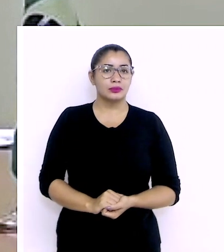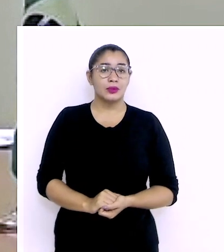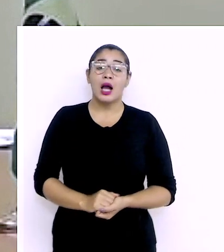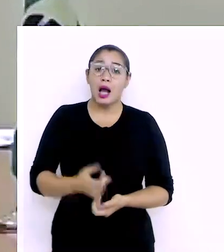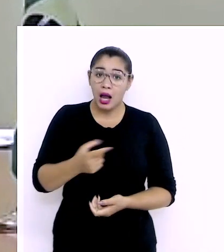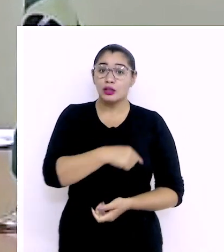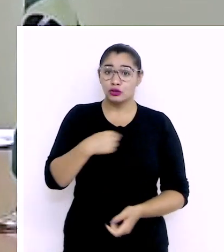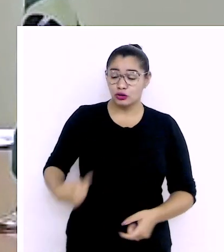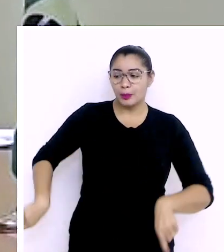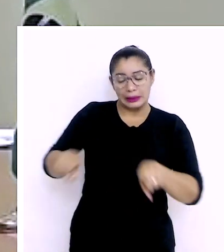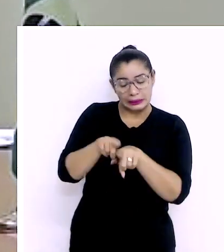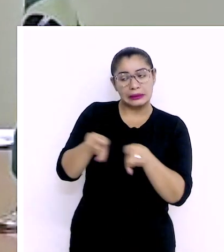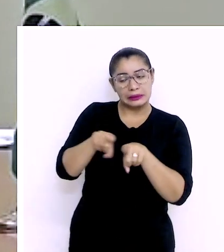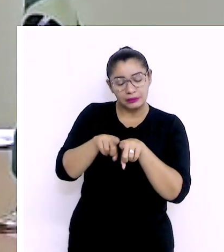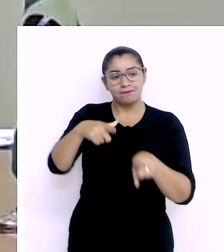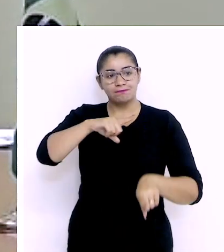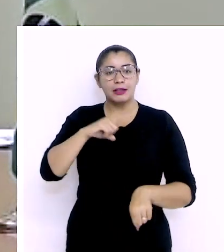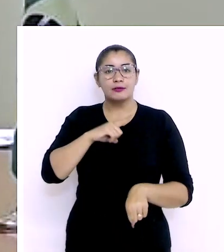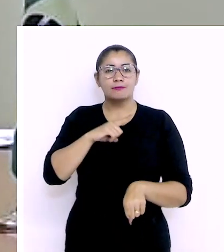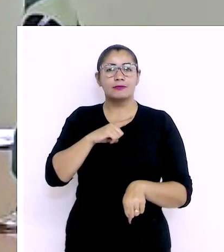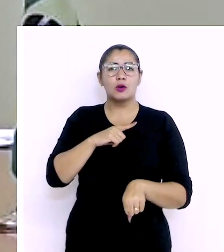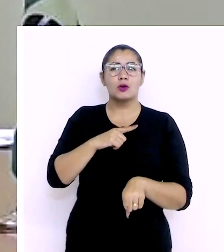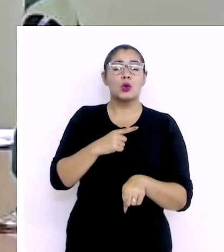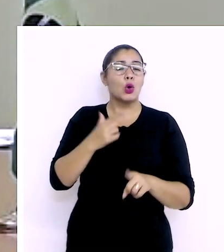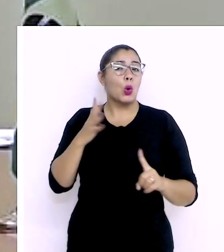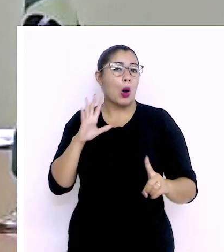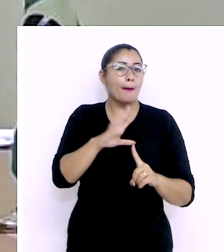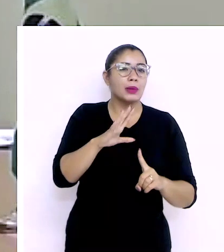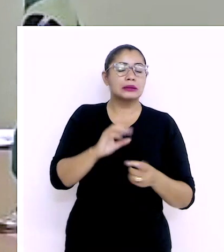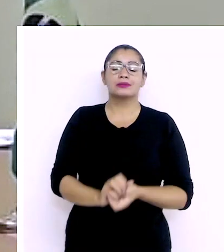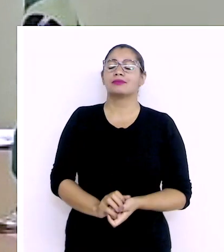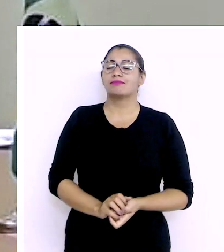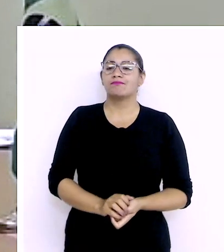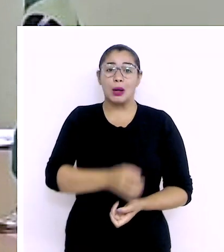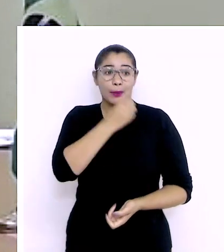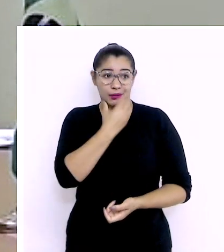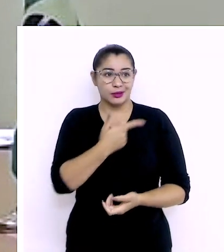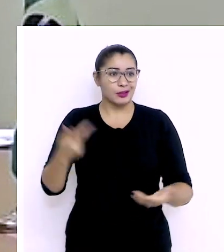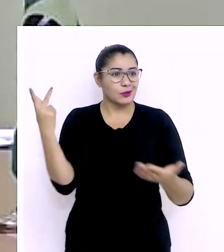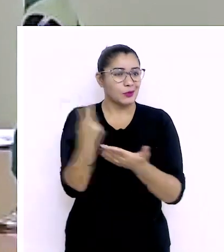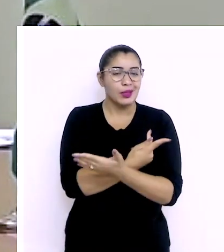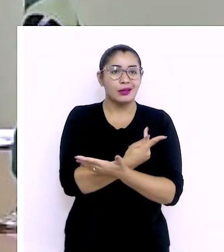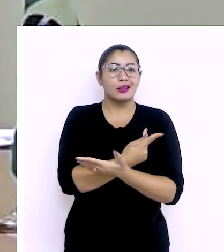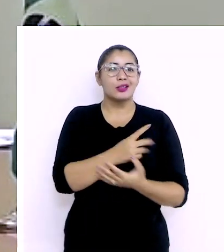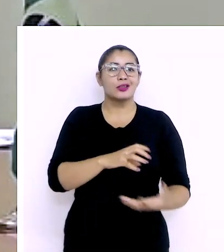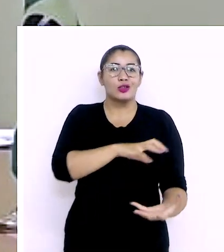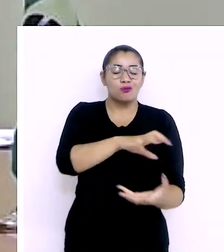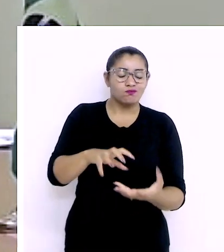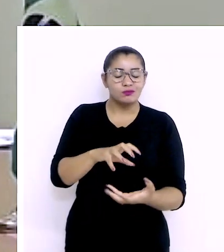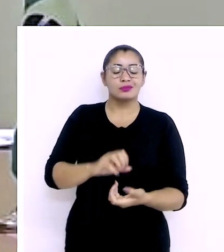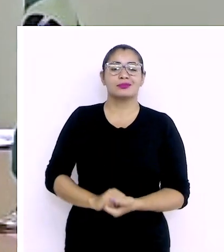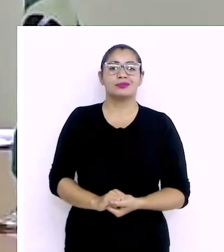A China tem também um impacto natural sobre o que acontece no mundo em função da sua própria